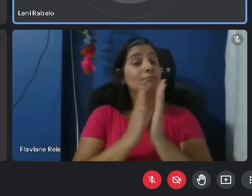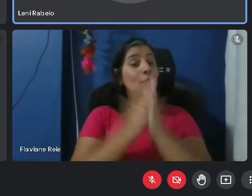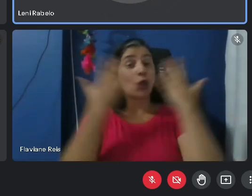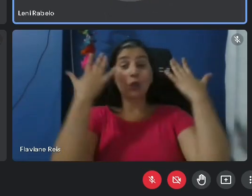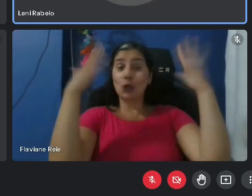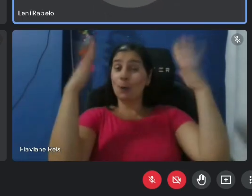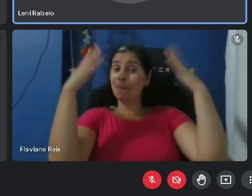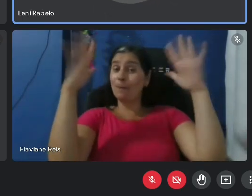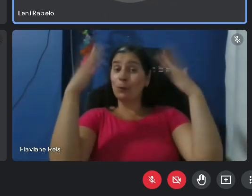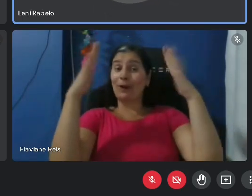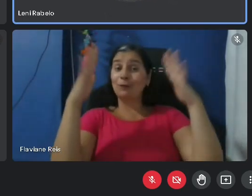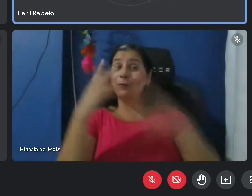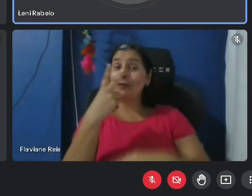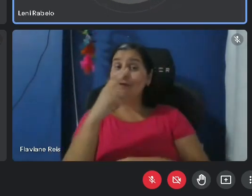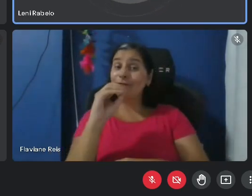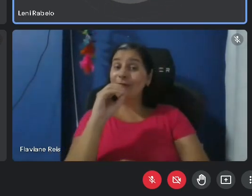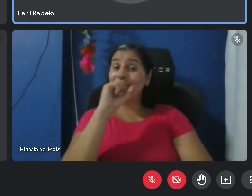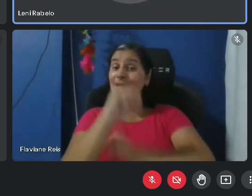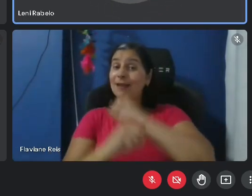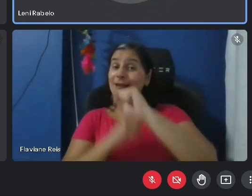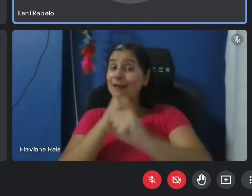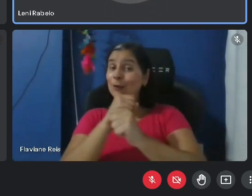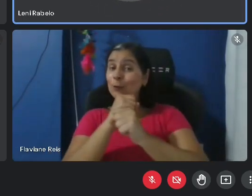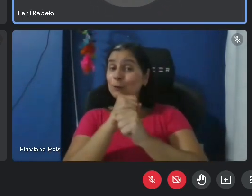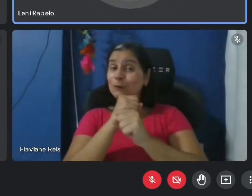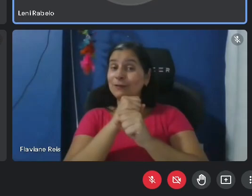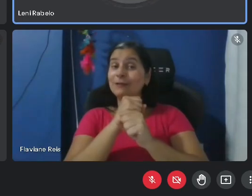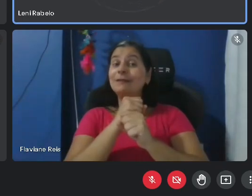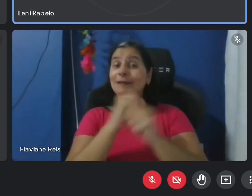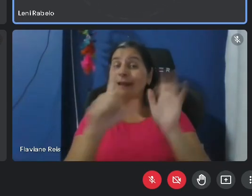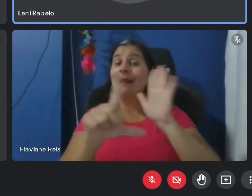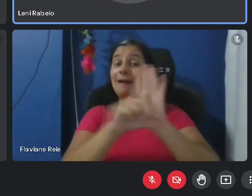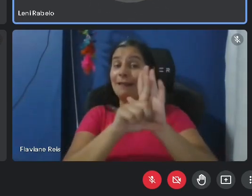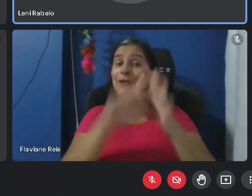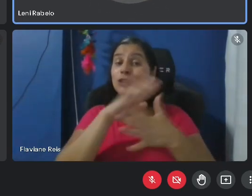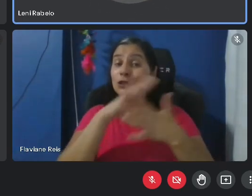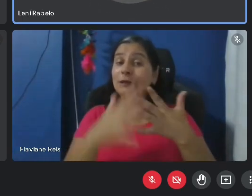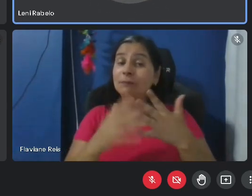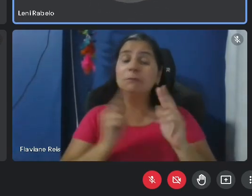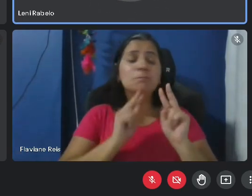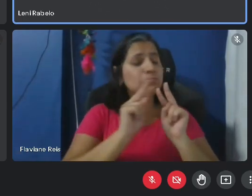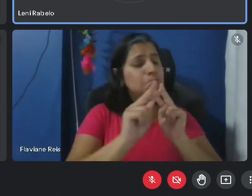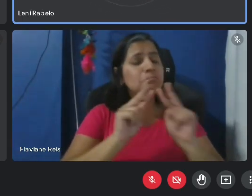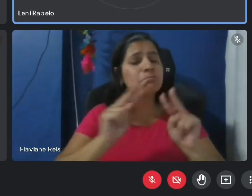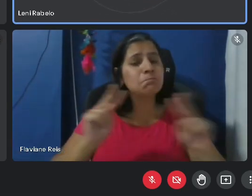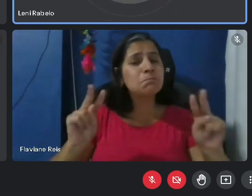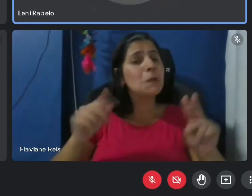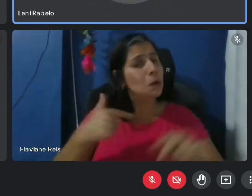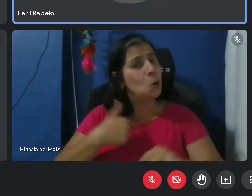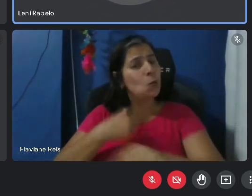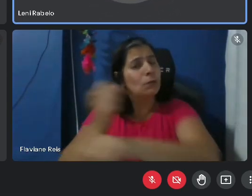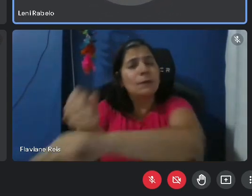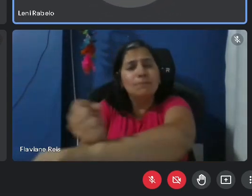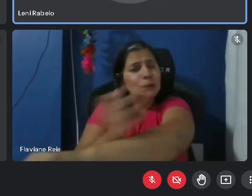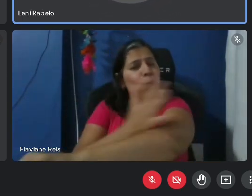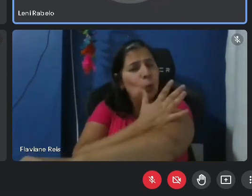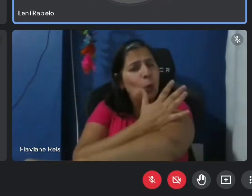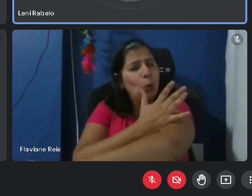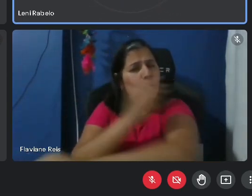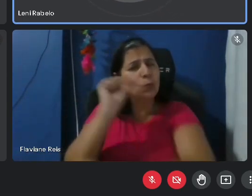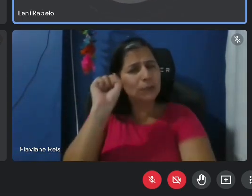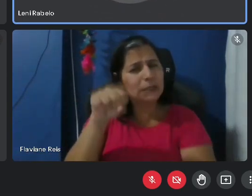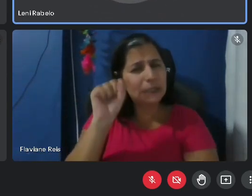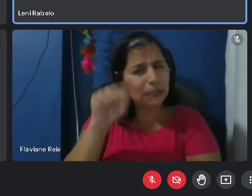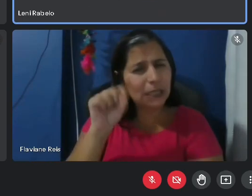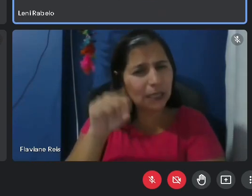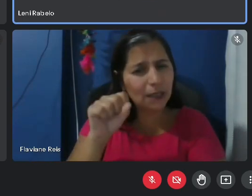às vezes hoje até amanhã vai postar, né, no Facebook, nas redes sociais, essa